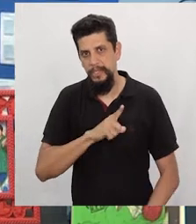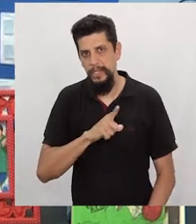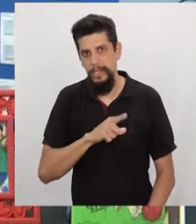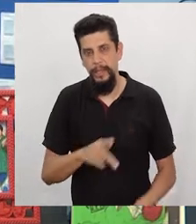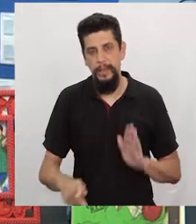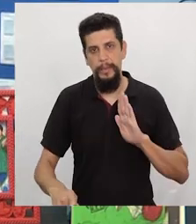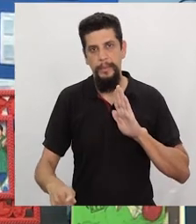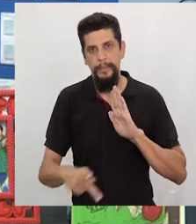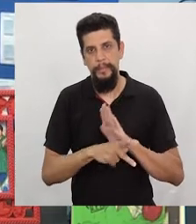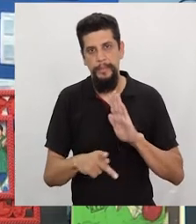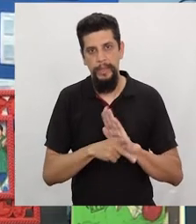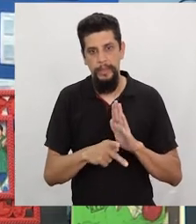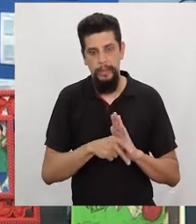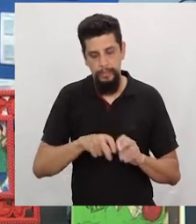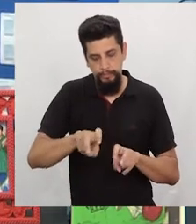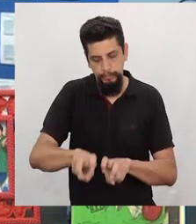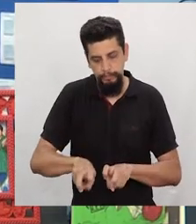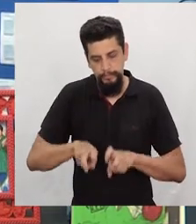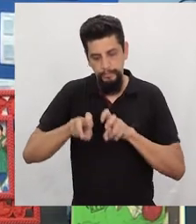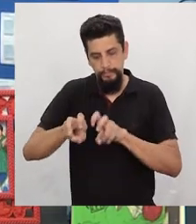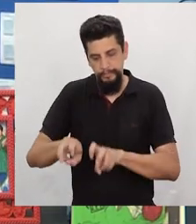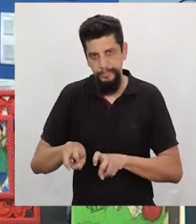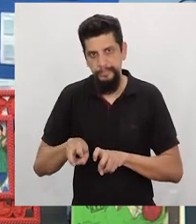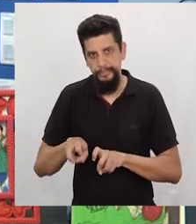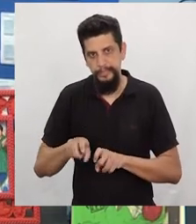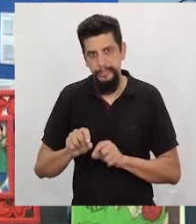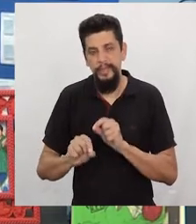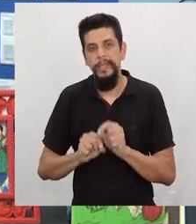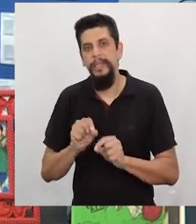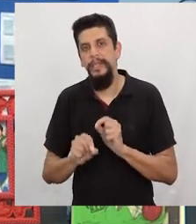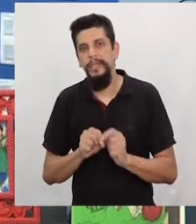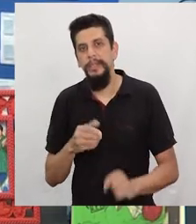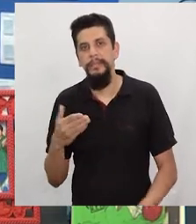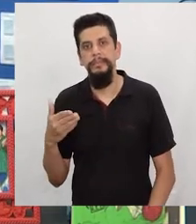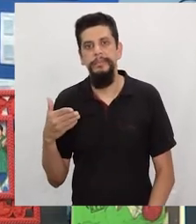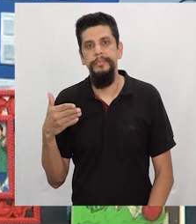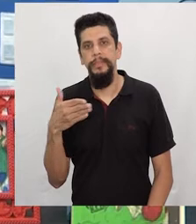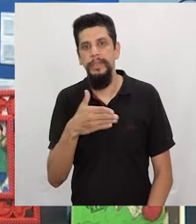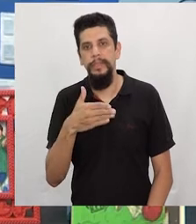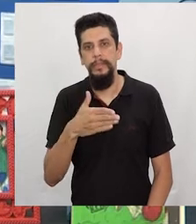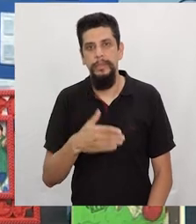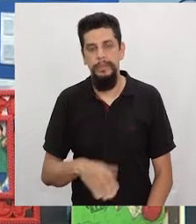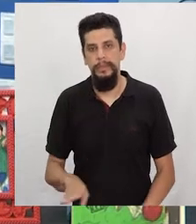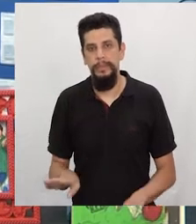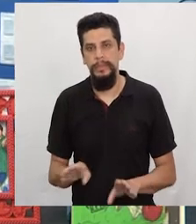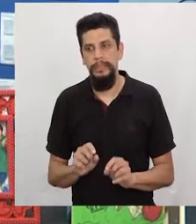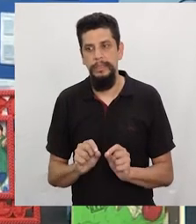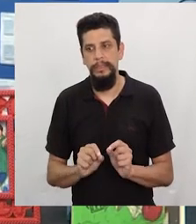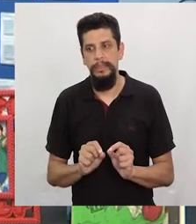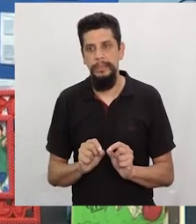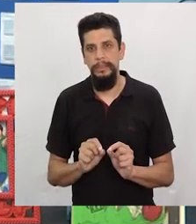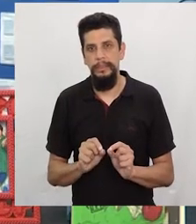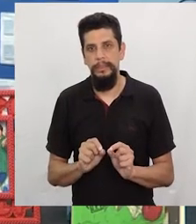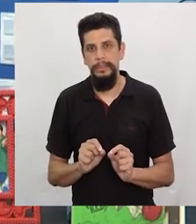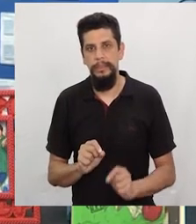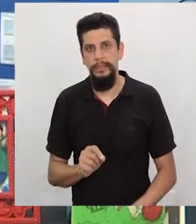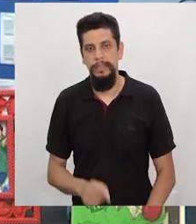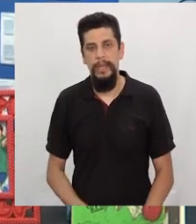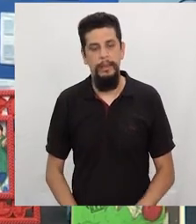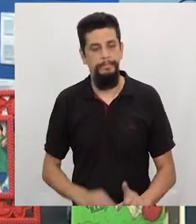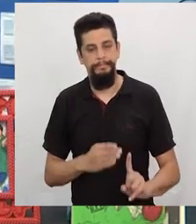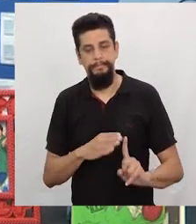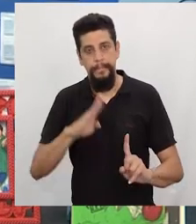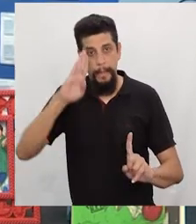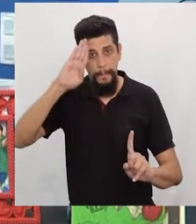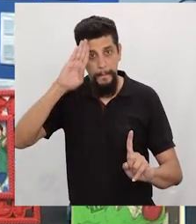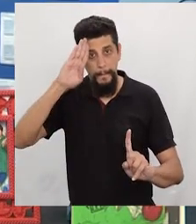sua própria horta. Quem foi considerado ou considerada a